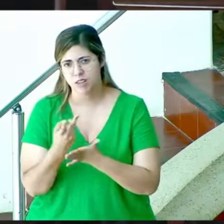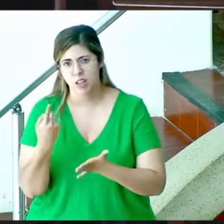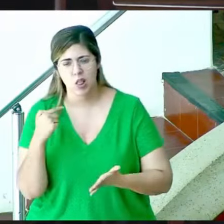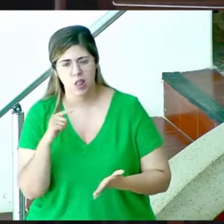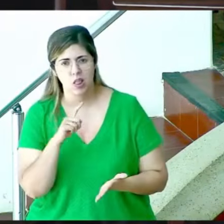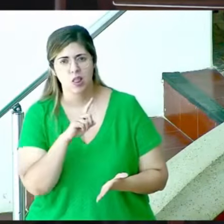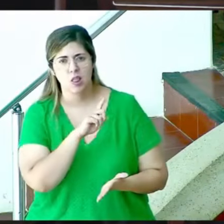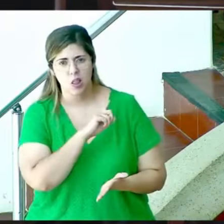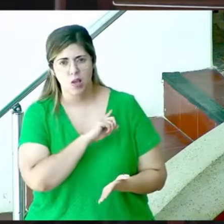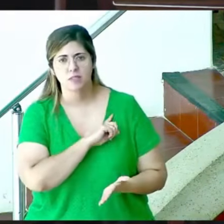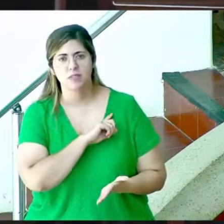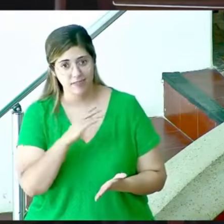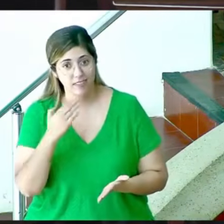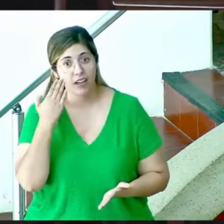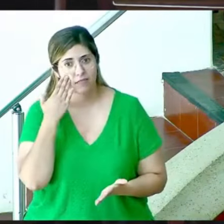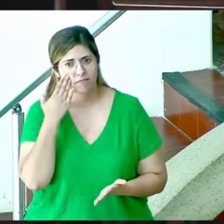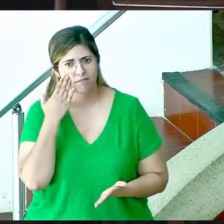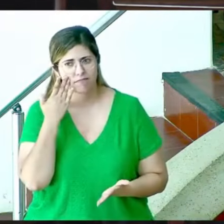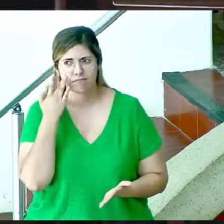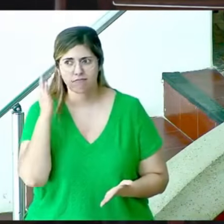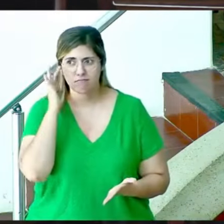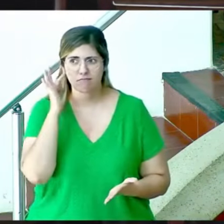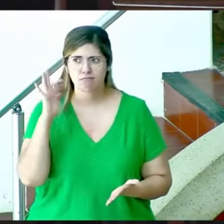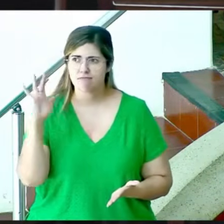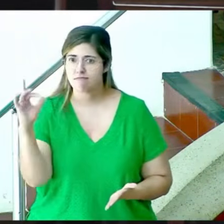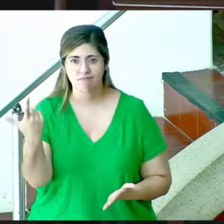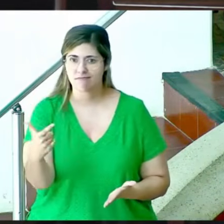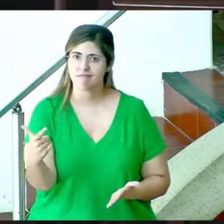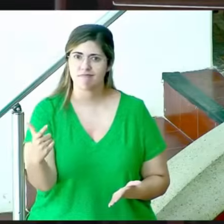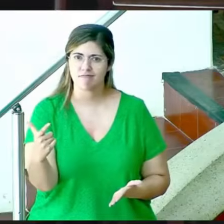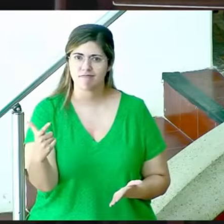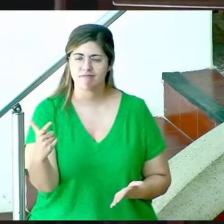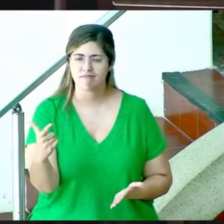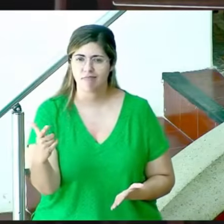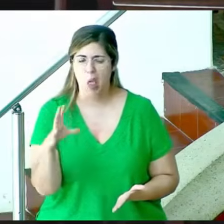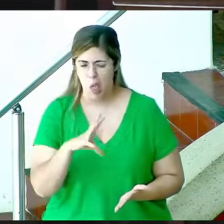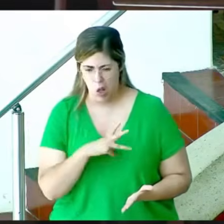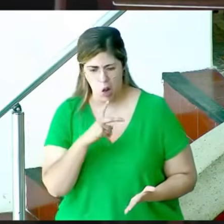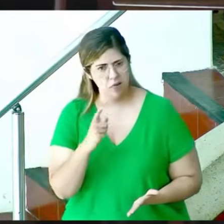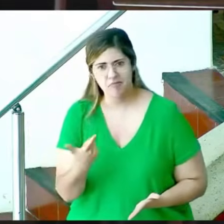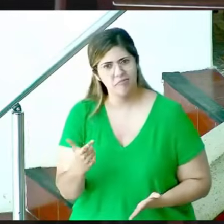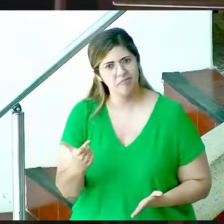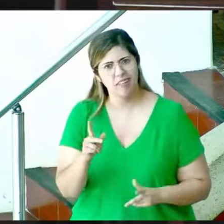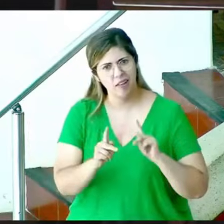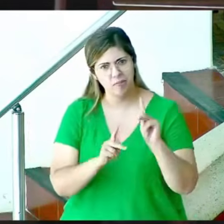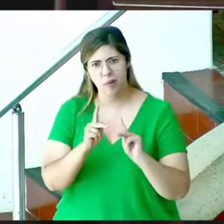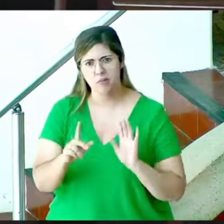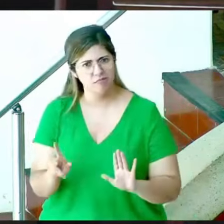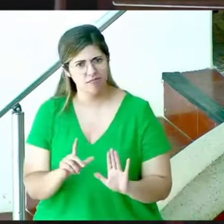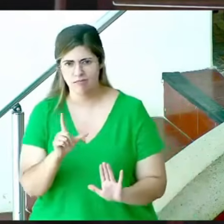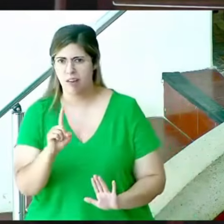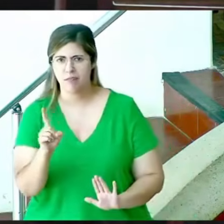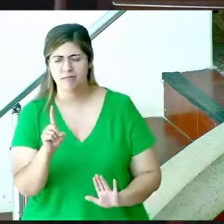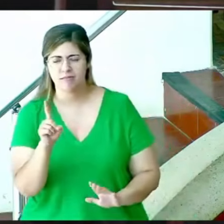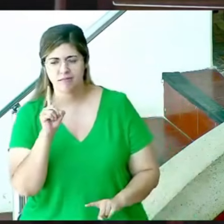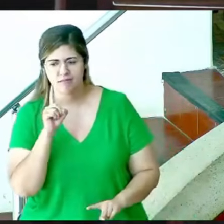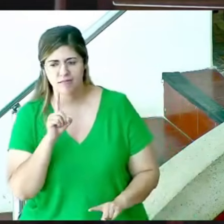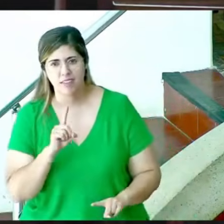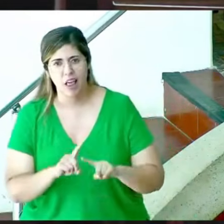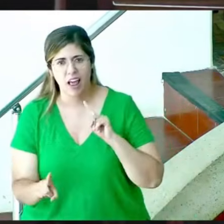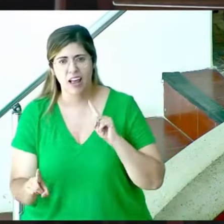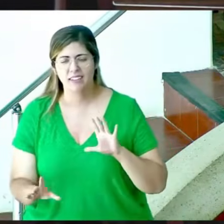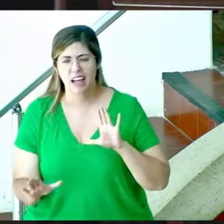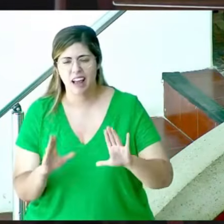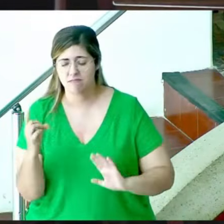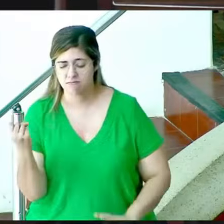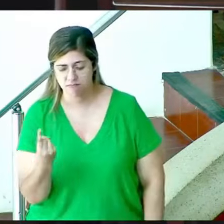gente iludida, nós não somos um povo iludido. O mundo está cheio de ódio, nós não somos o povo do ódio. O mundo está cheio de